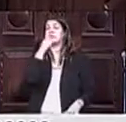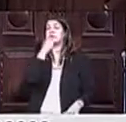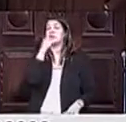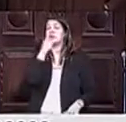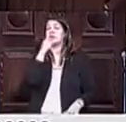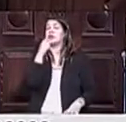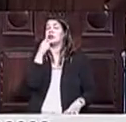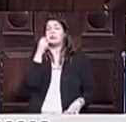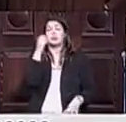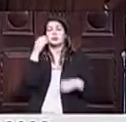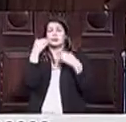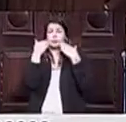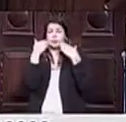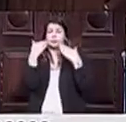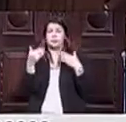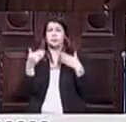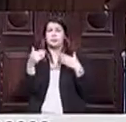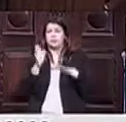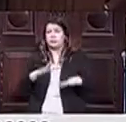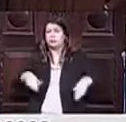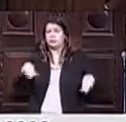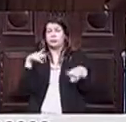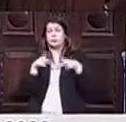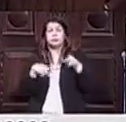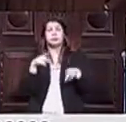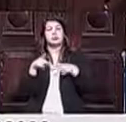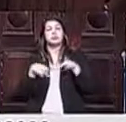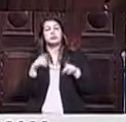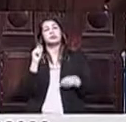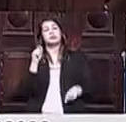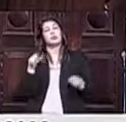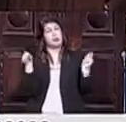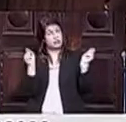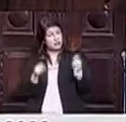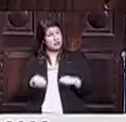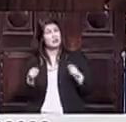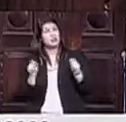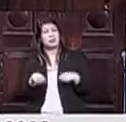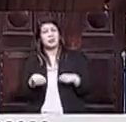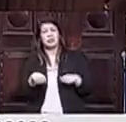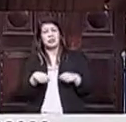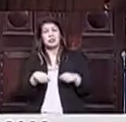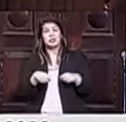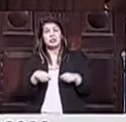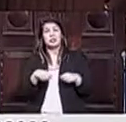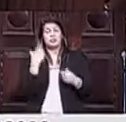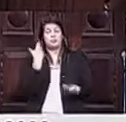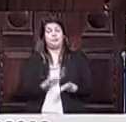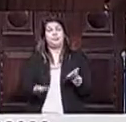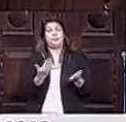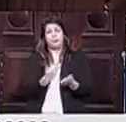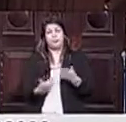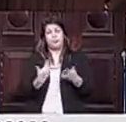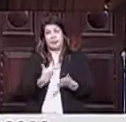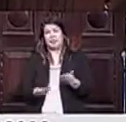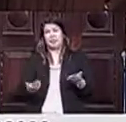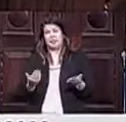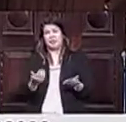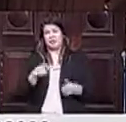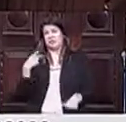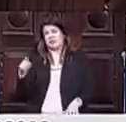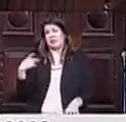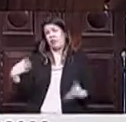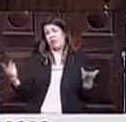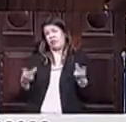demonstrar para a população que isso causa exatamente absurda da